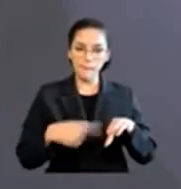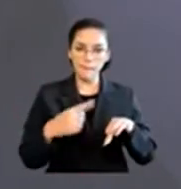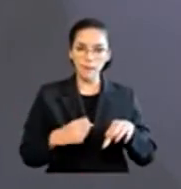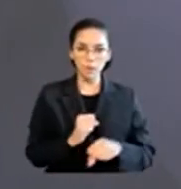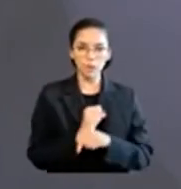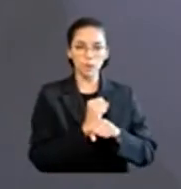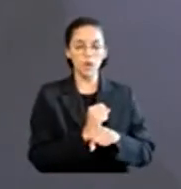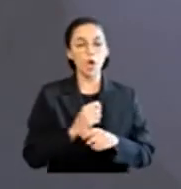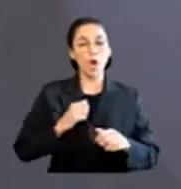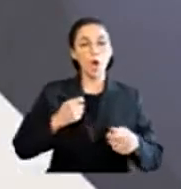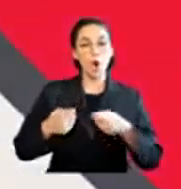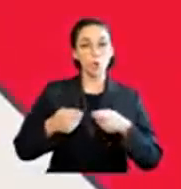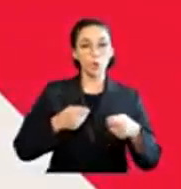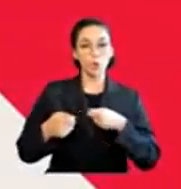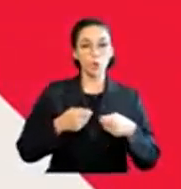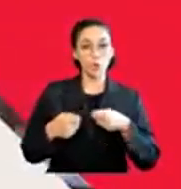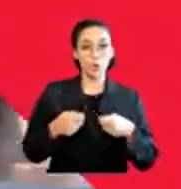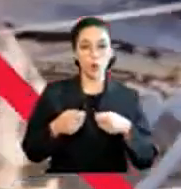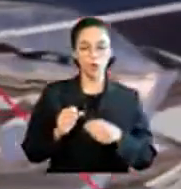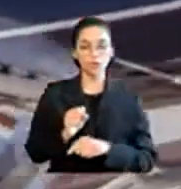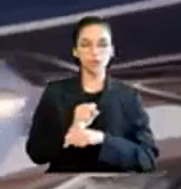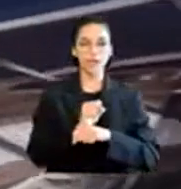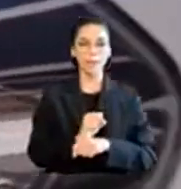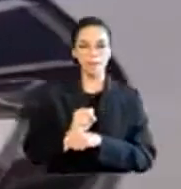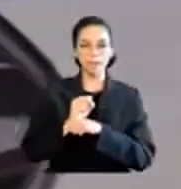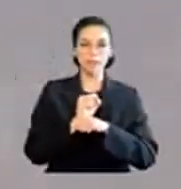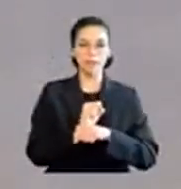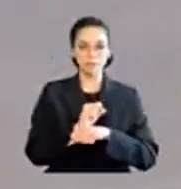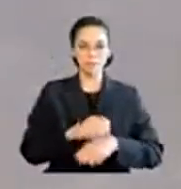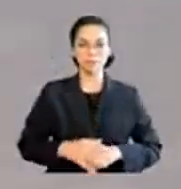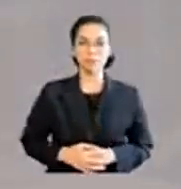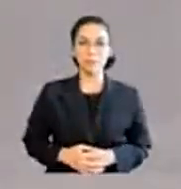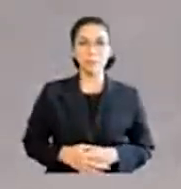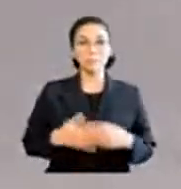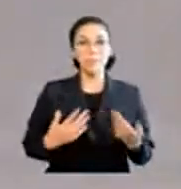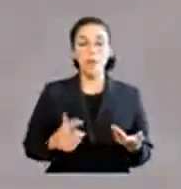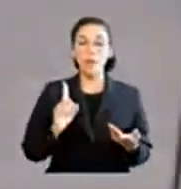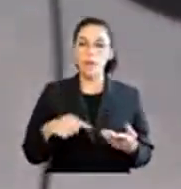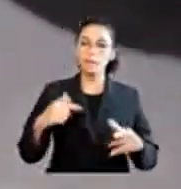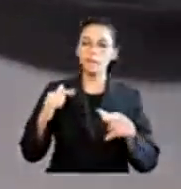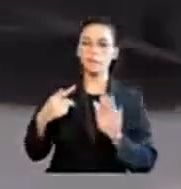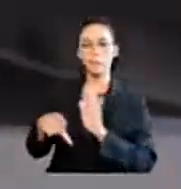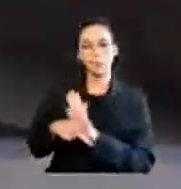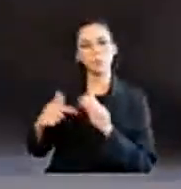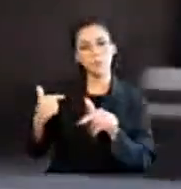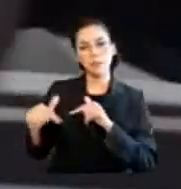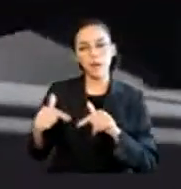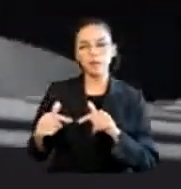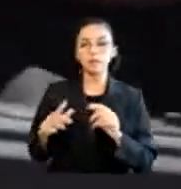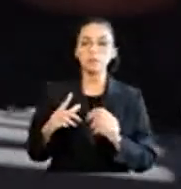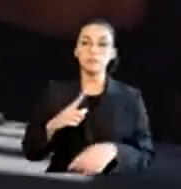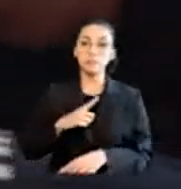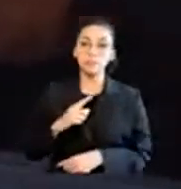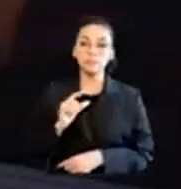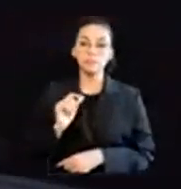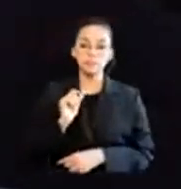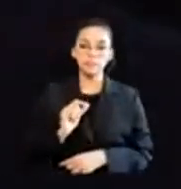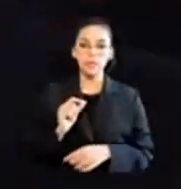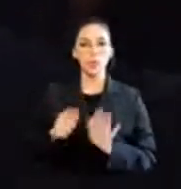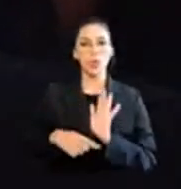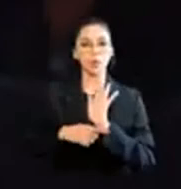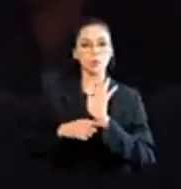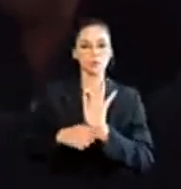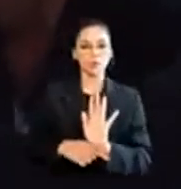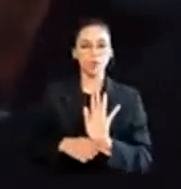de trabalho, o novo Fiat Scudo não poderia deixar de ter o assistente partida em rampa, que é uma comodidade incrível, principalmente